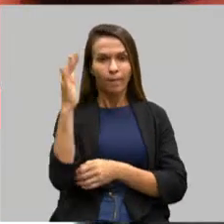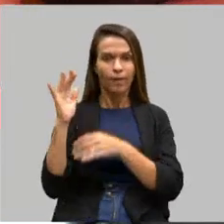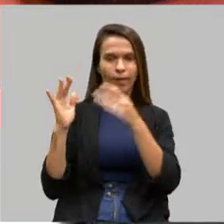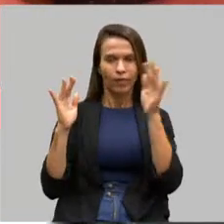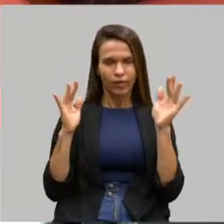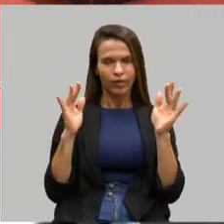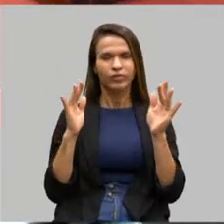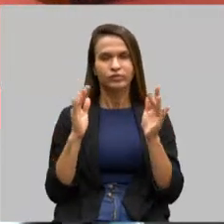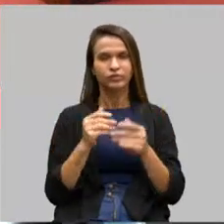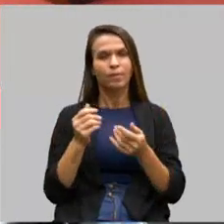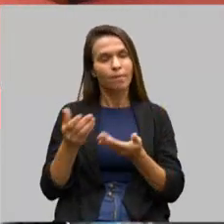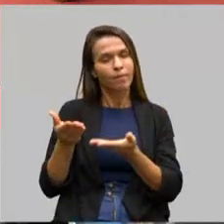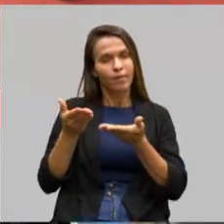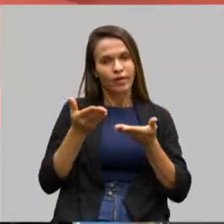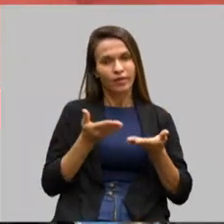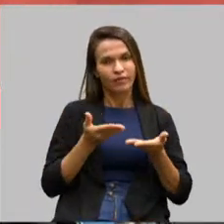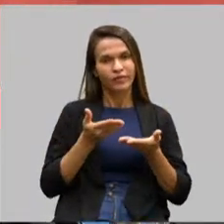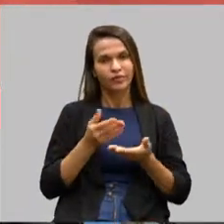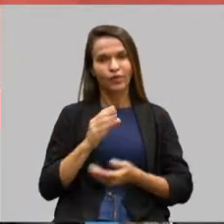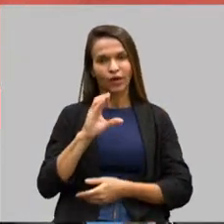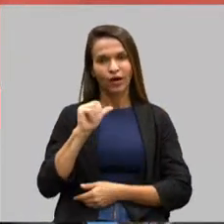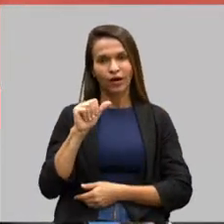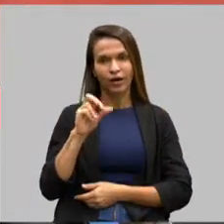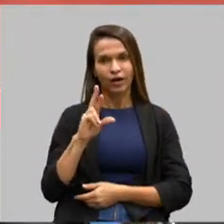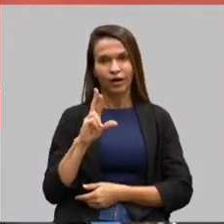casa, doutor Carlos.